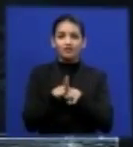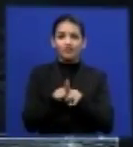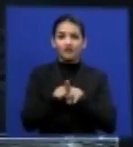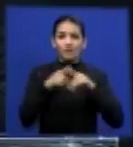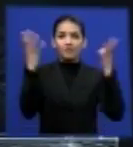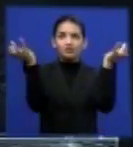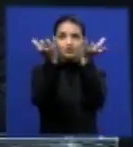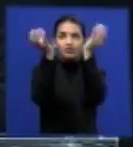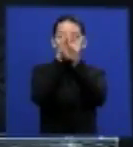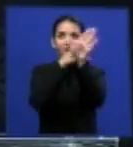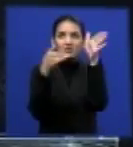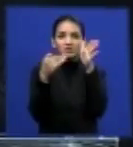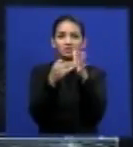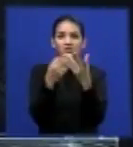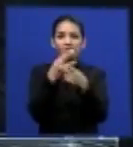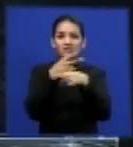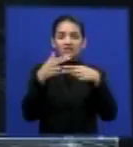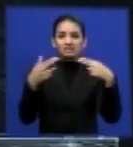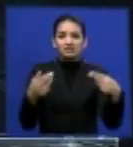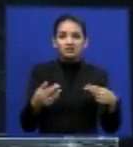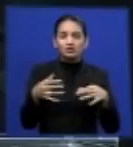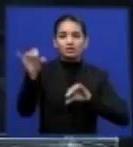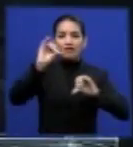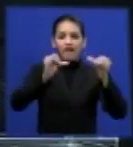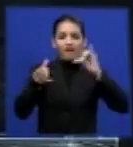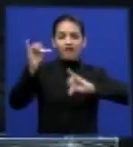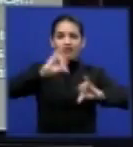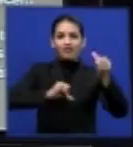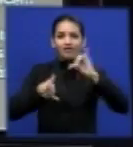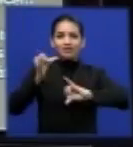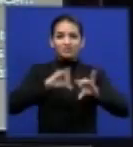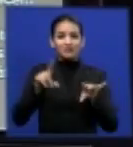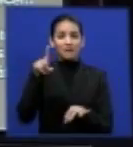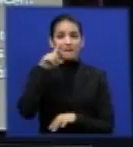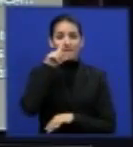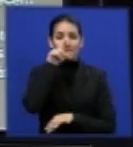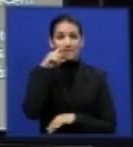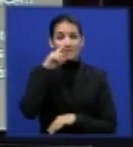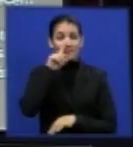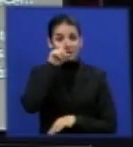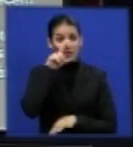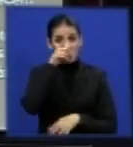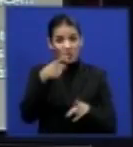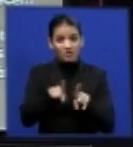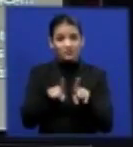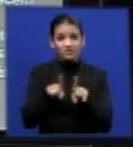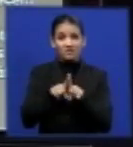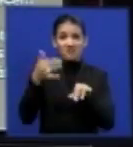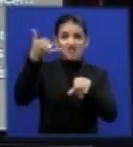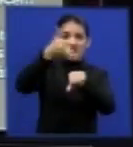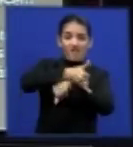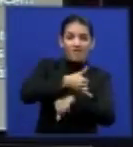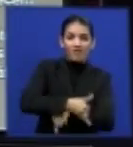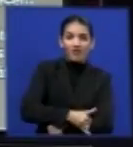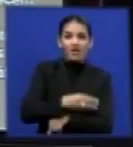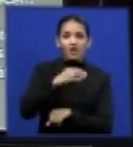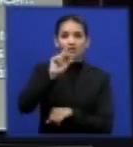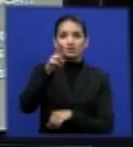esses componentes. Metais pesados, o chumbo, o cádmio, que nós encontramos na sua